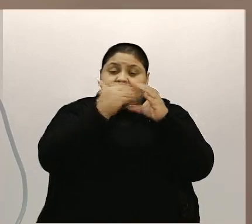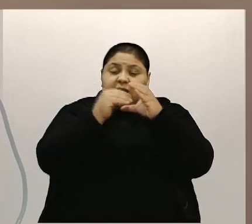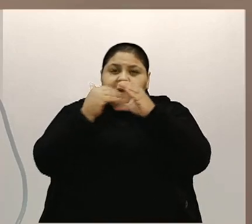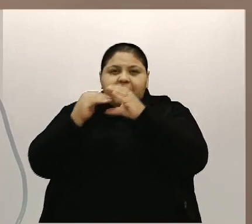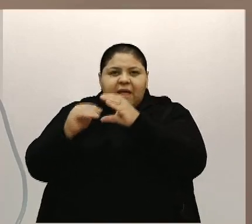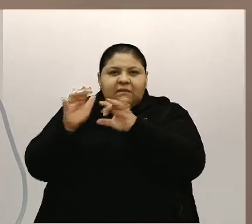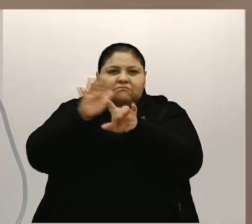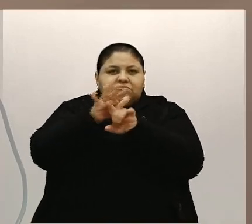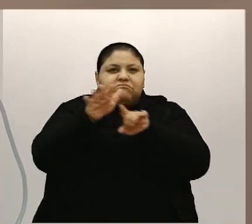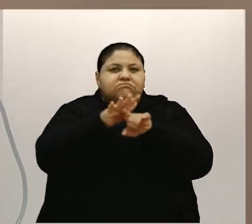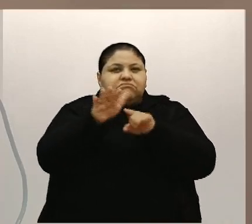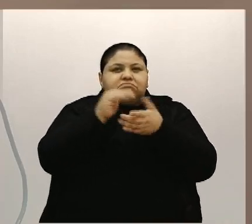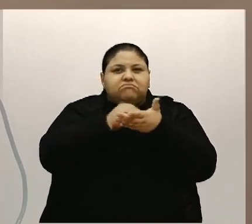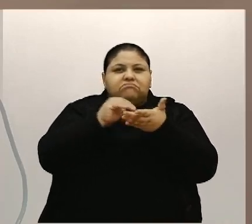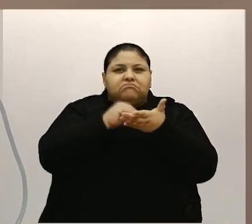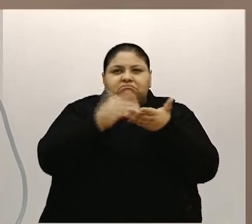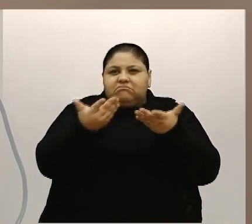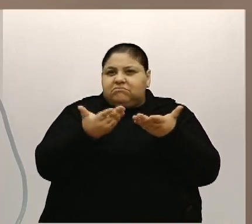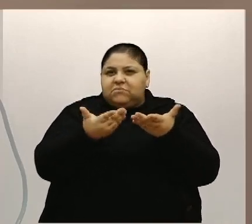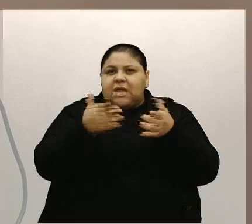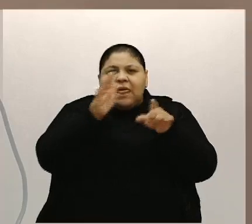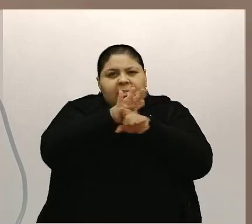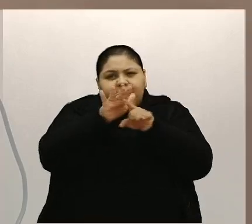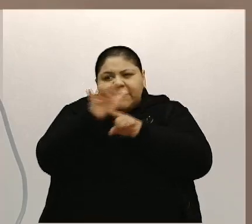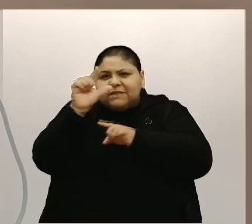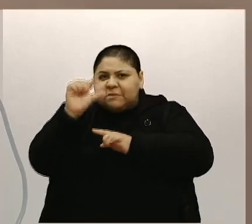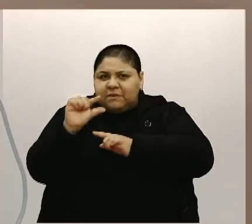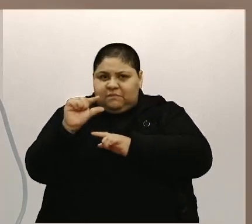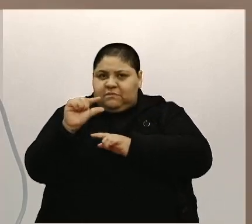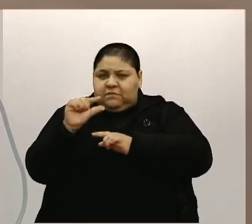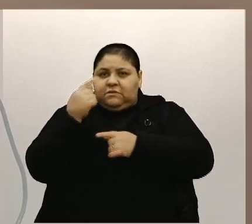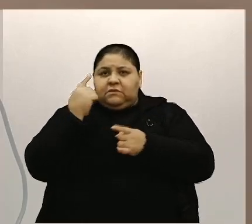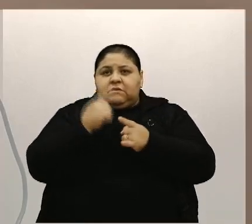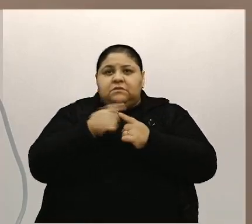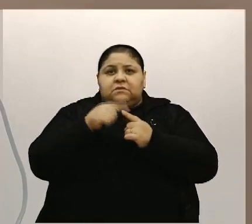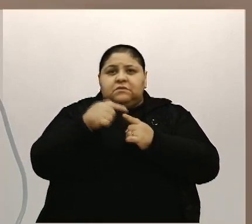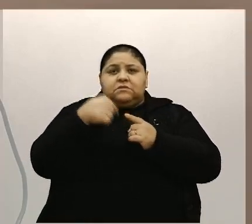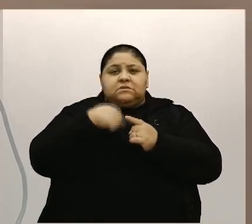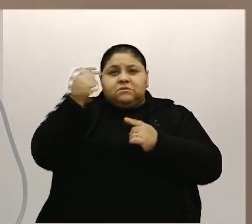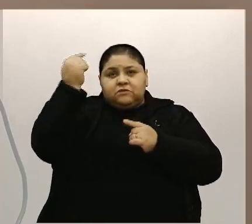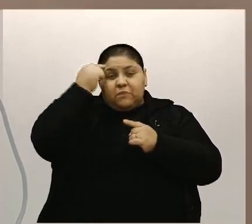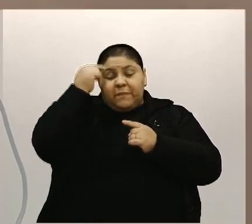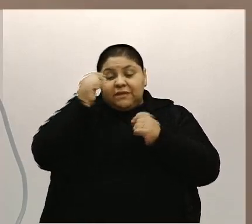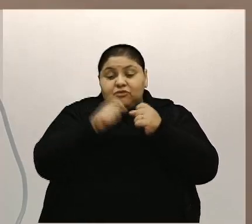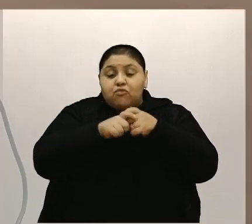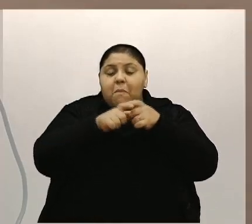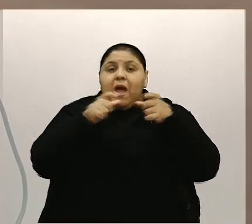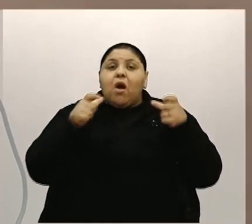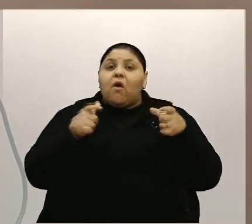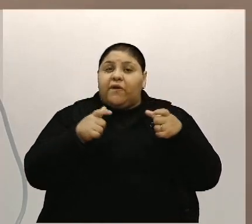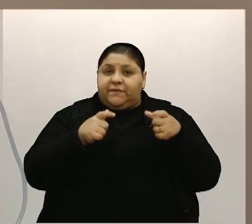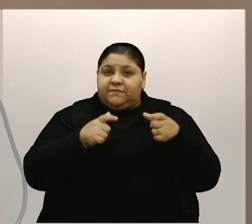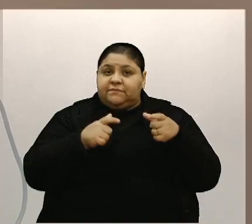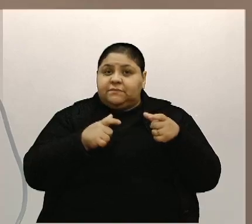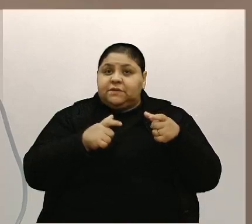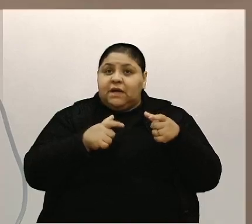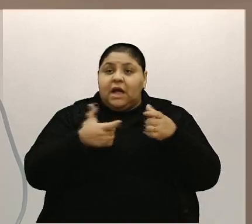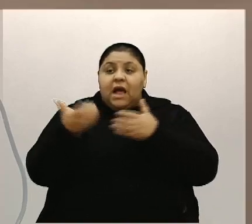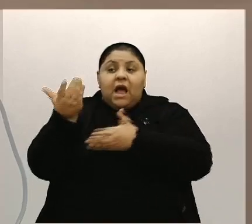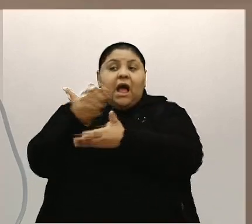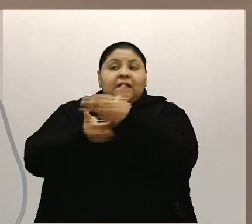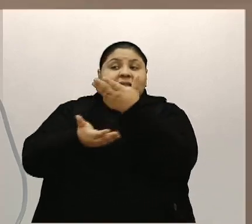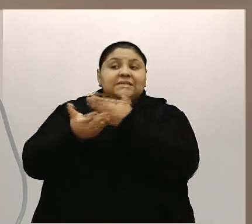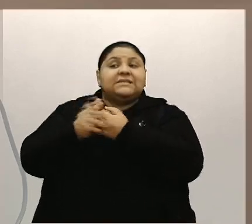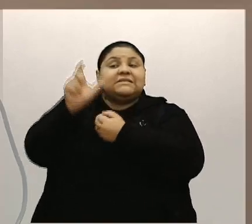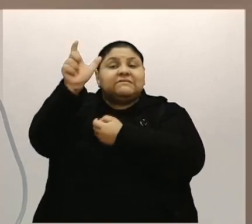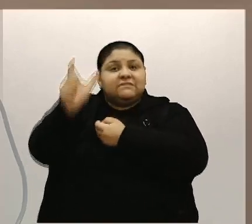secretários. Eu digo demandas pequenas, porque eu penso no maior, ou seja, atender as